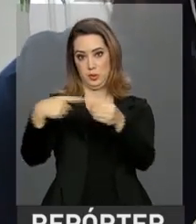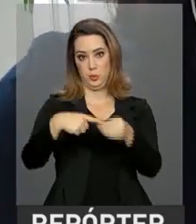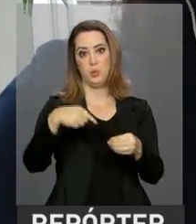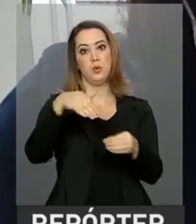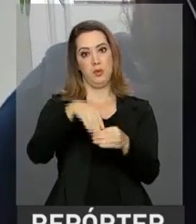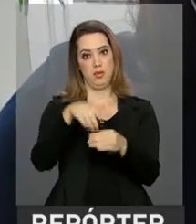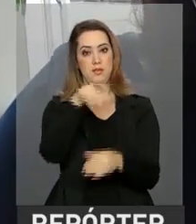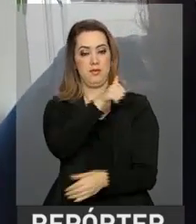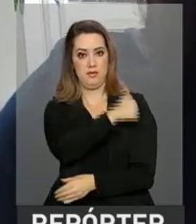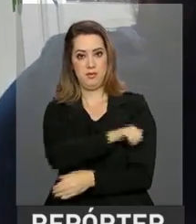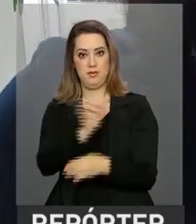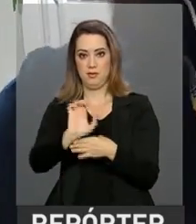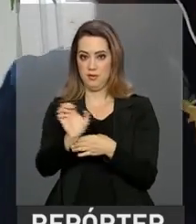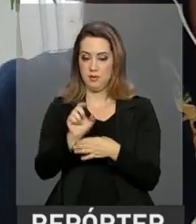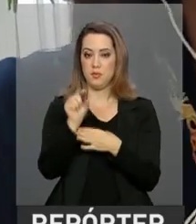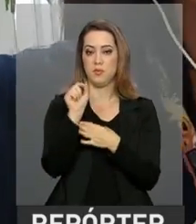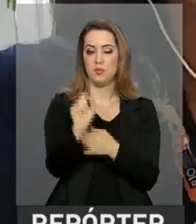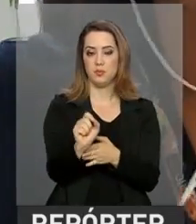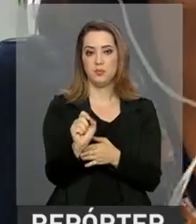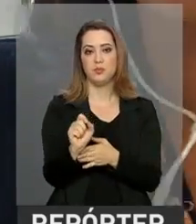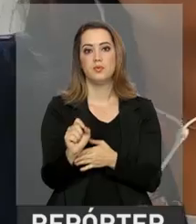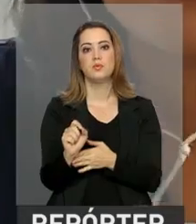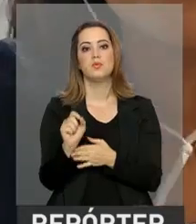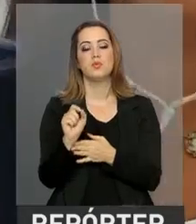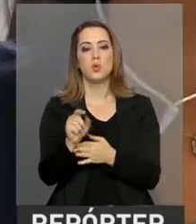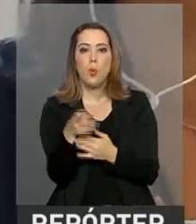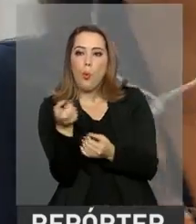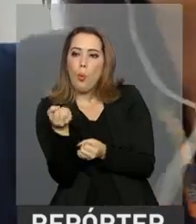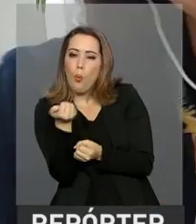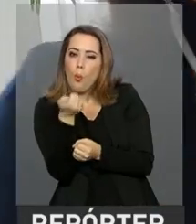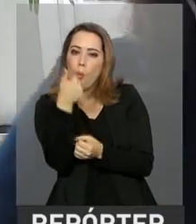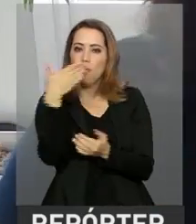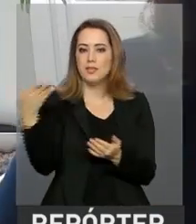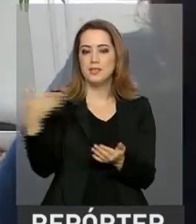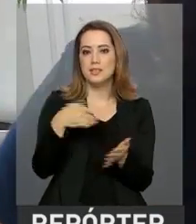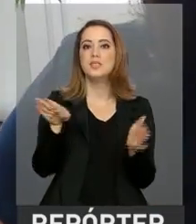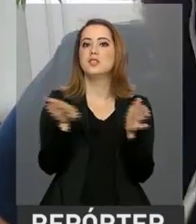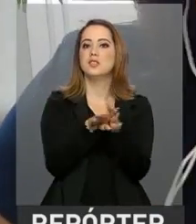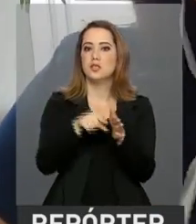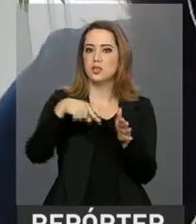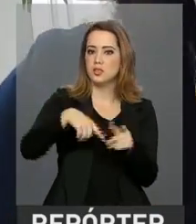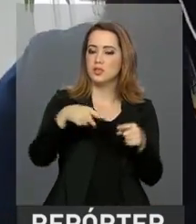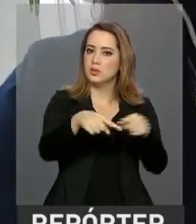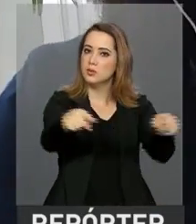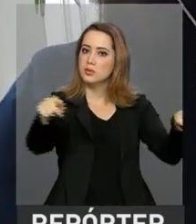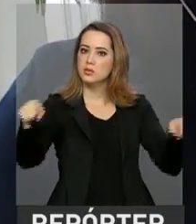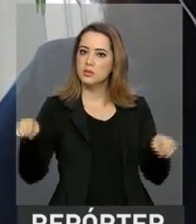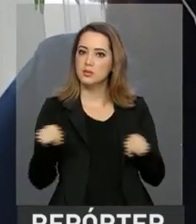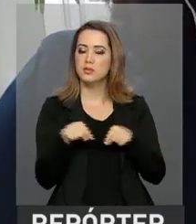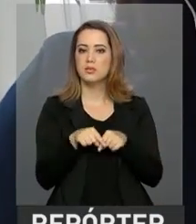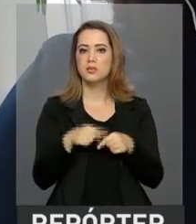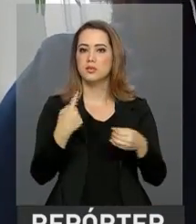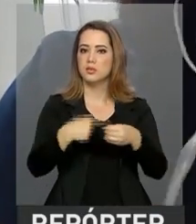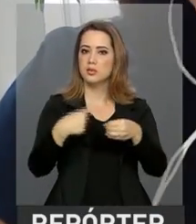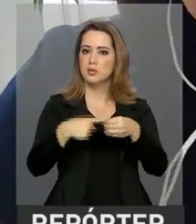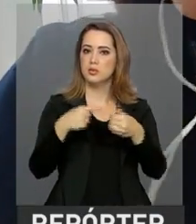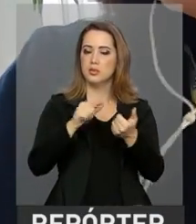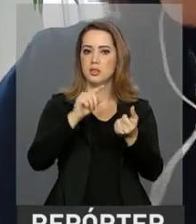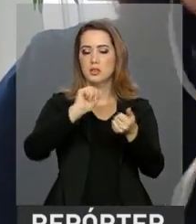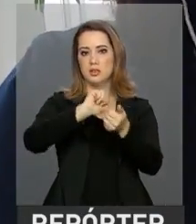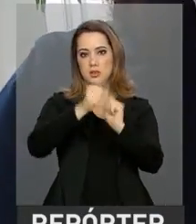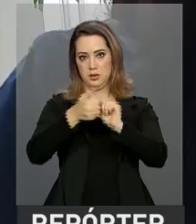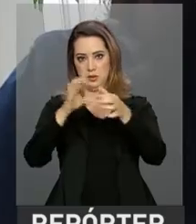Itaboraí, São Gonçalo e Niterói. Vizinha está quase chegando aqui na cidade olímpica, nesse passeio de revezamento que